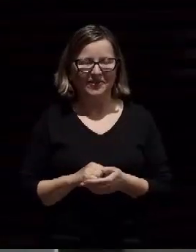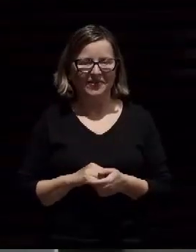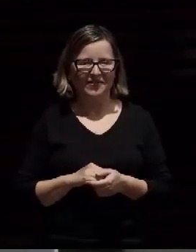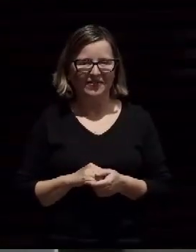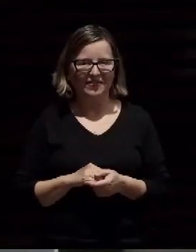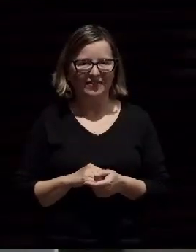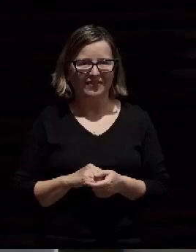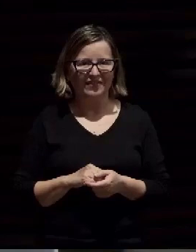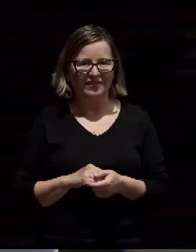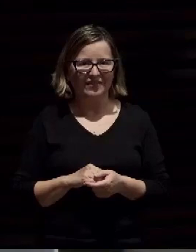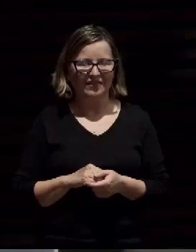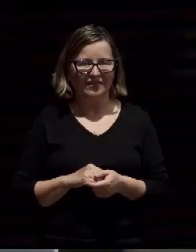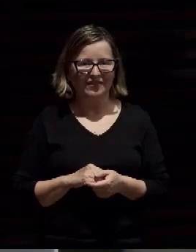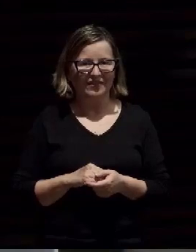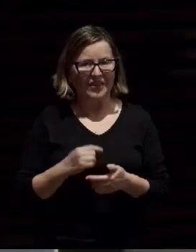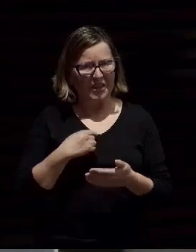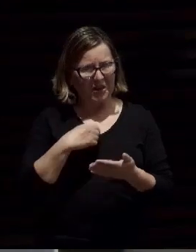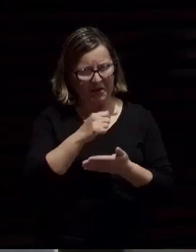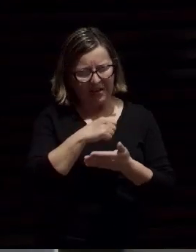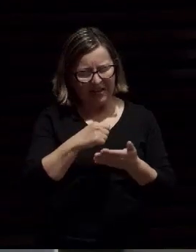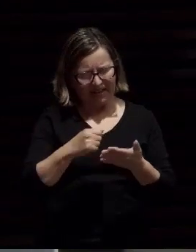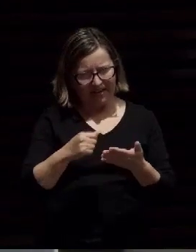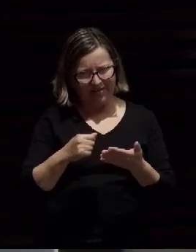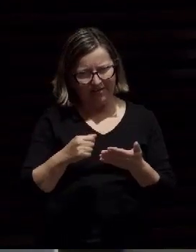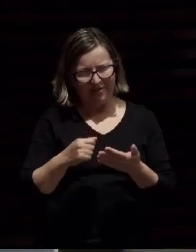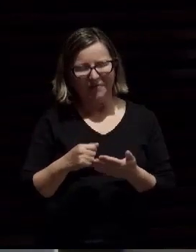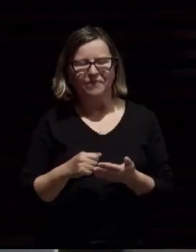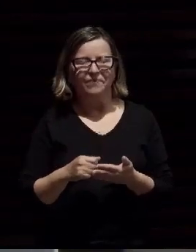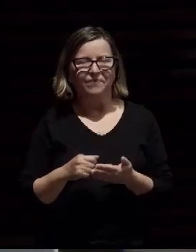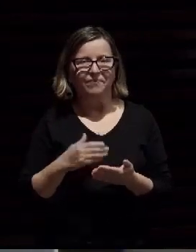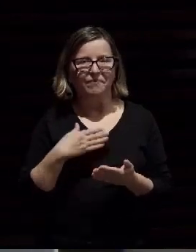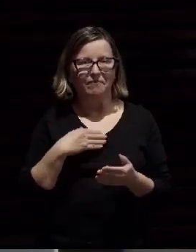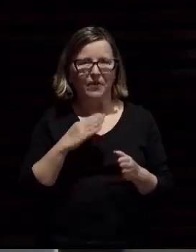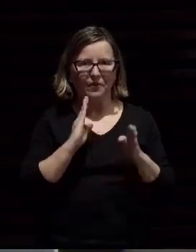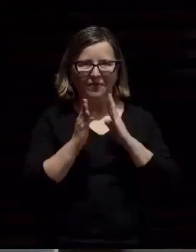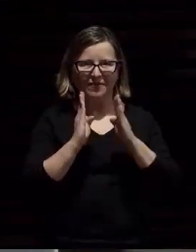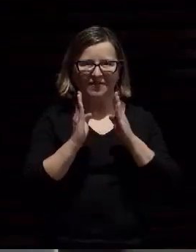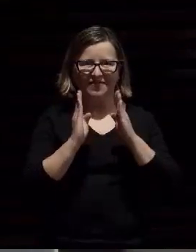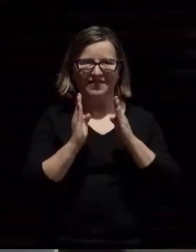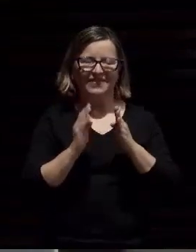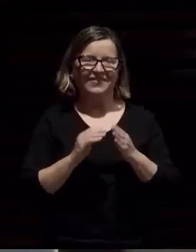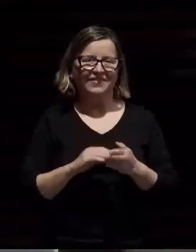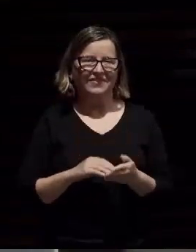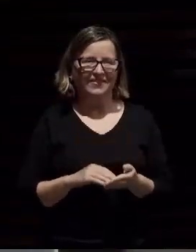Eu escrevi há poucos dias no meu Facebook